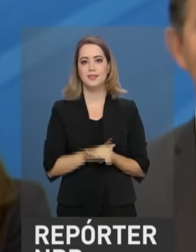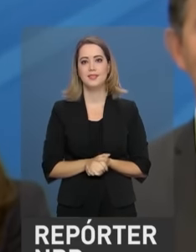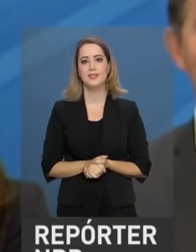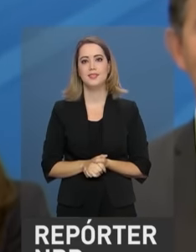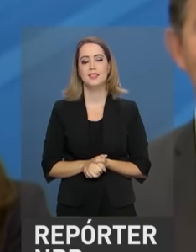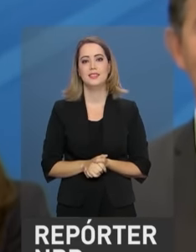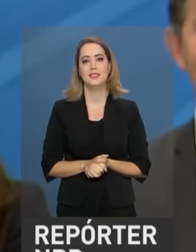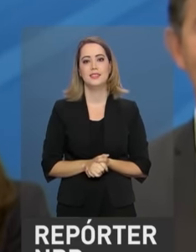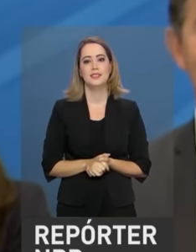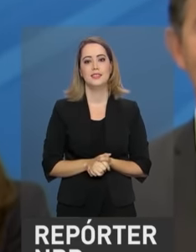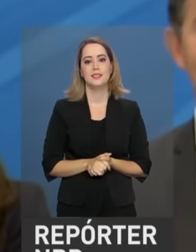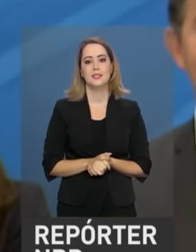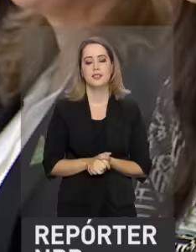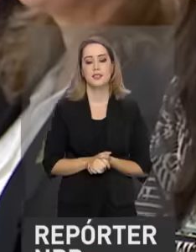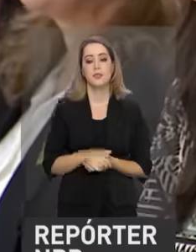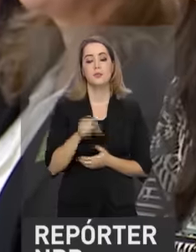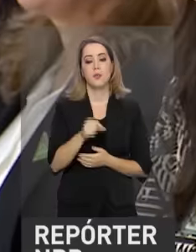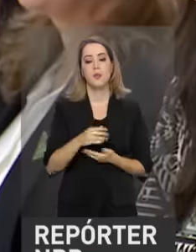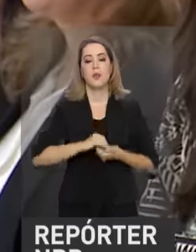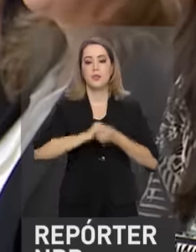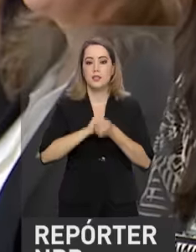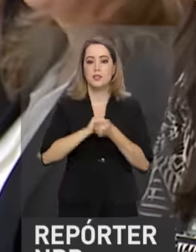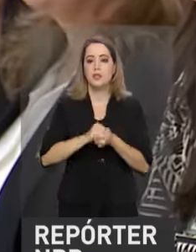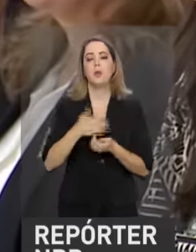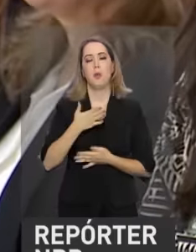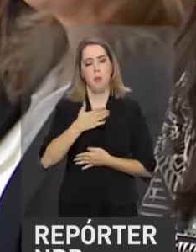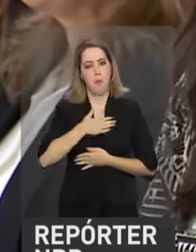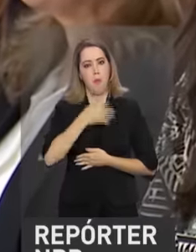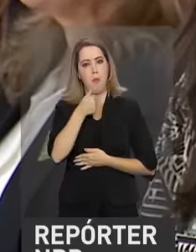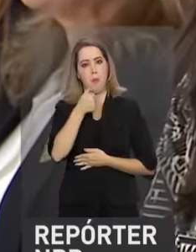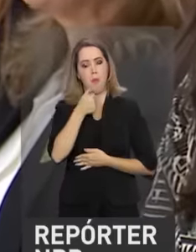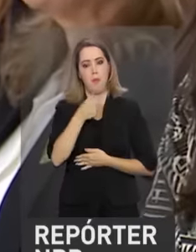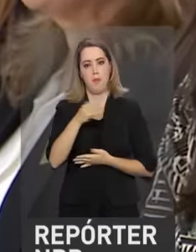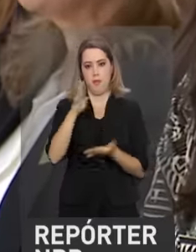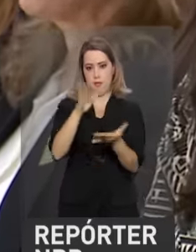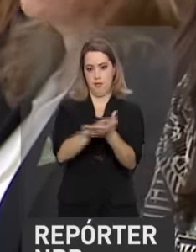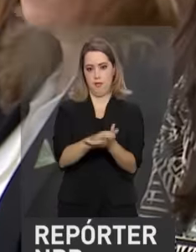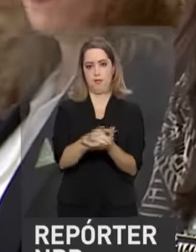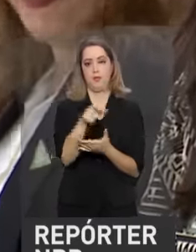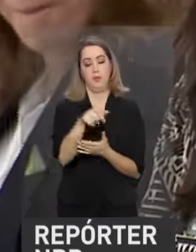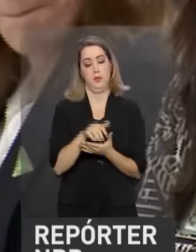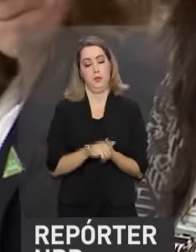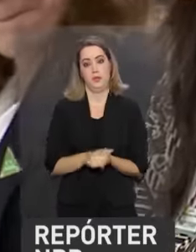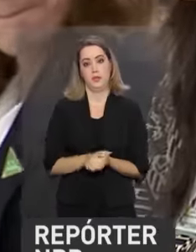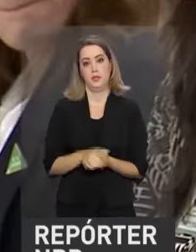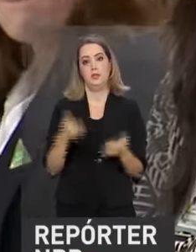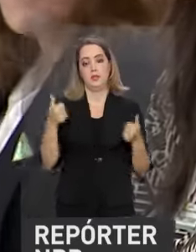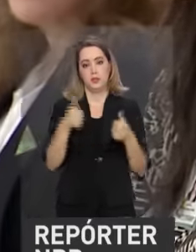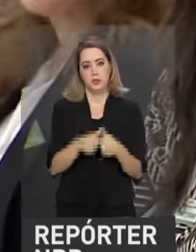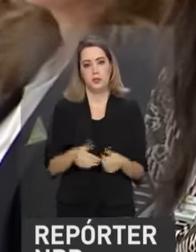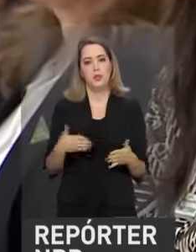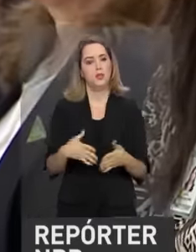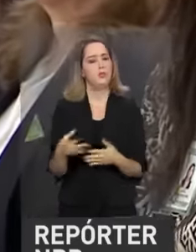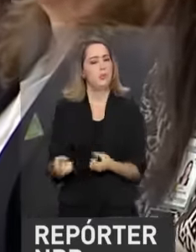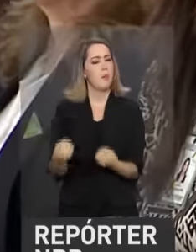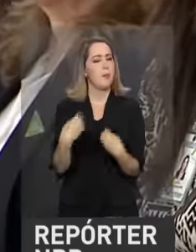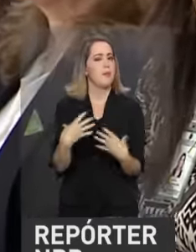Com certeza. Queria saudar minha esposa, Alessandra Schneider, aqui presente também, minha